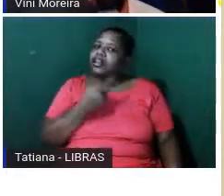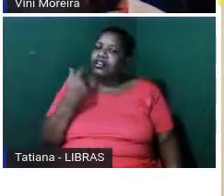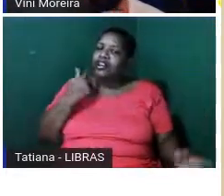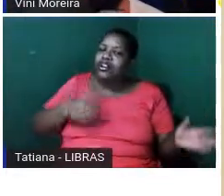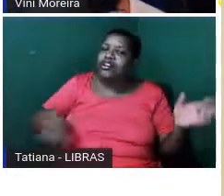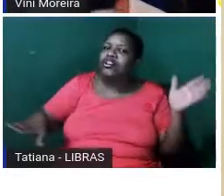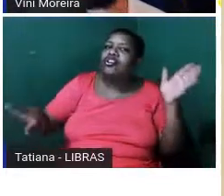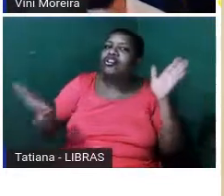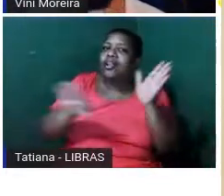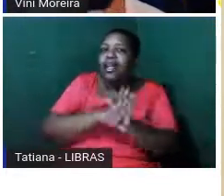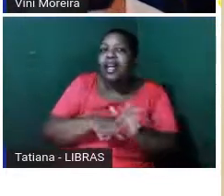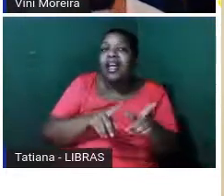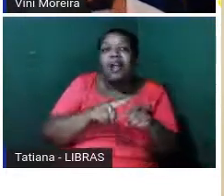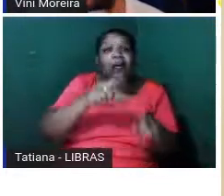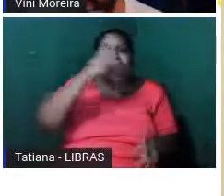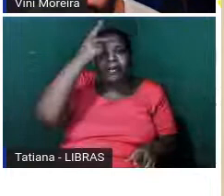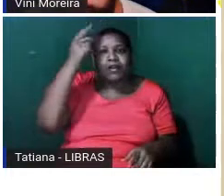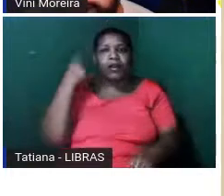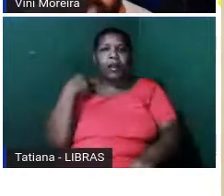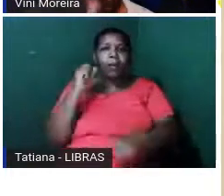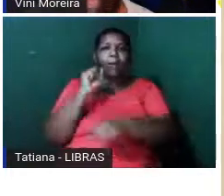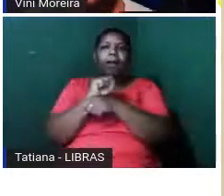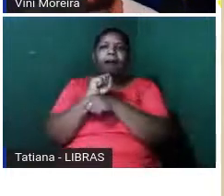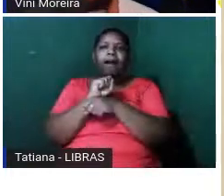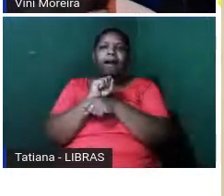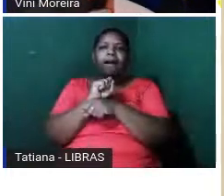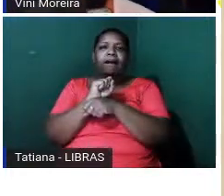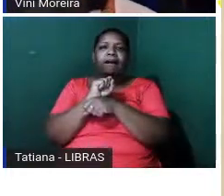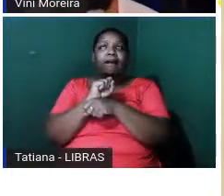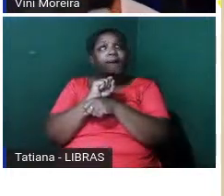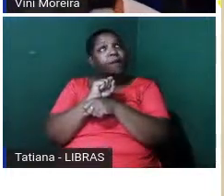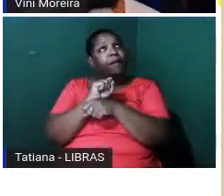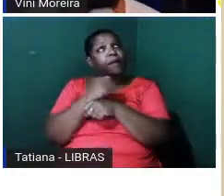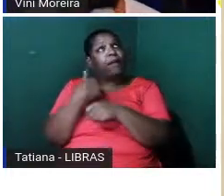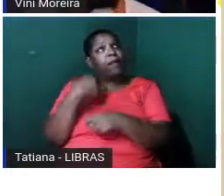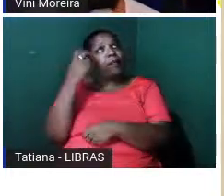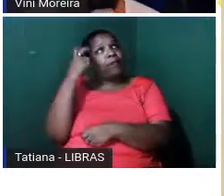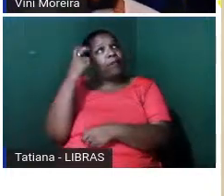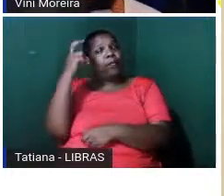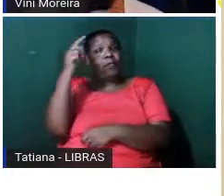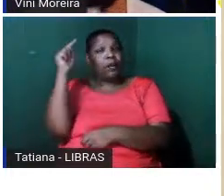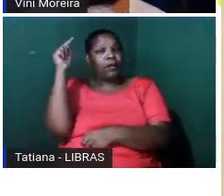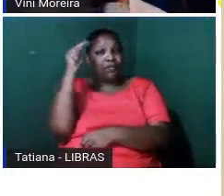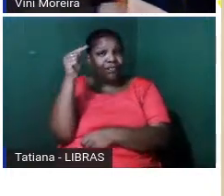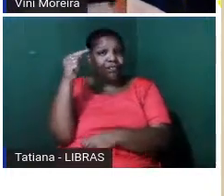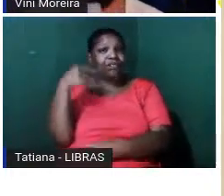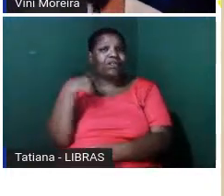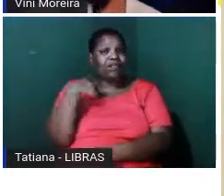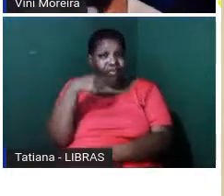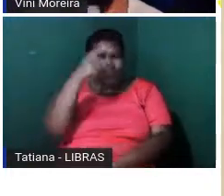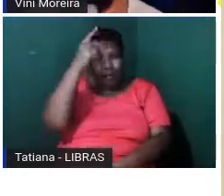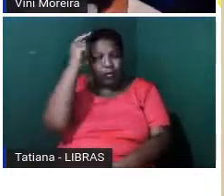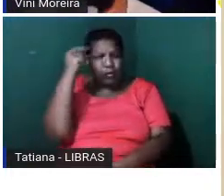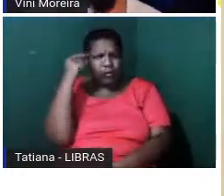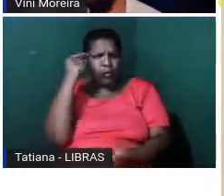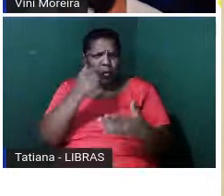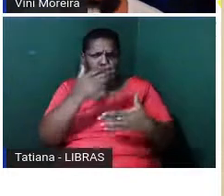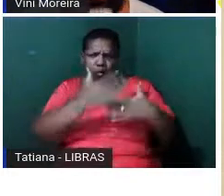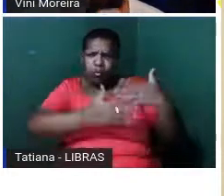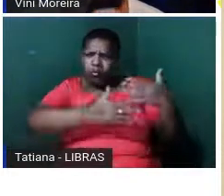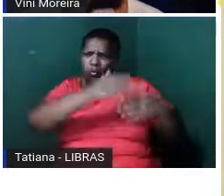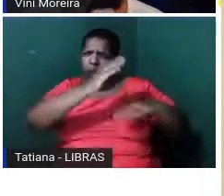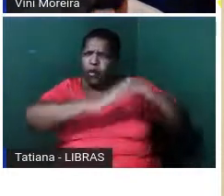e tem muita gente que E aí é só problema a estacionar nessa parte aqui tem muita gente que cria carreira